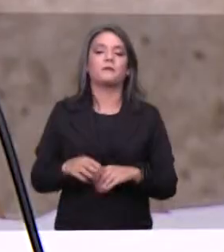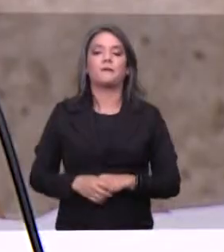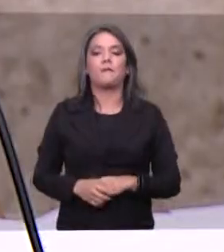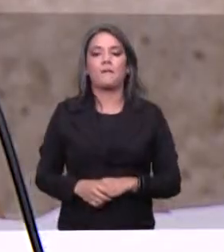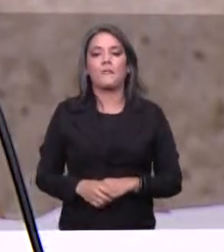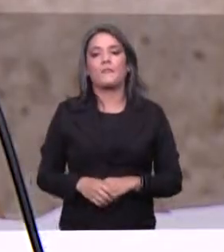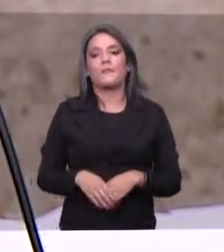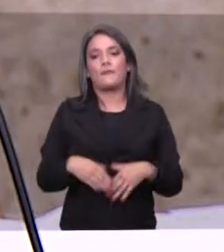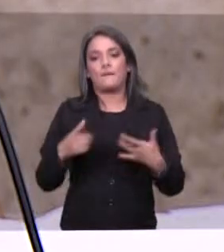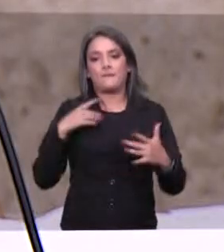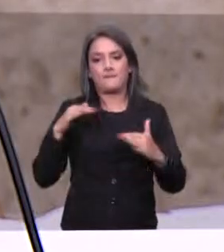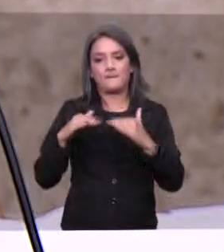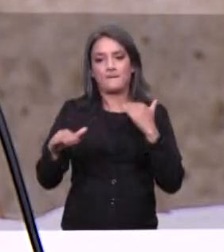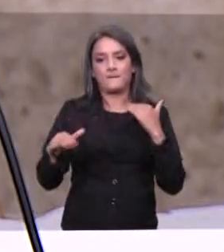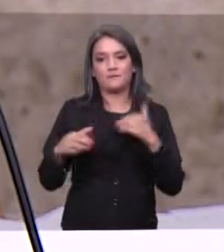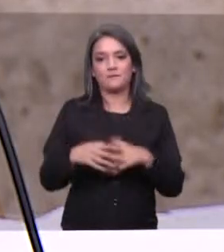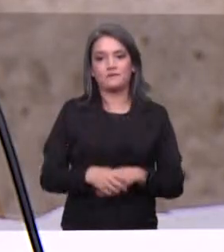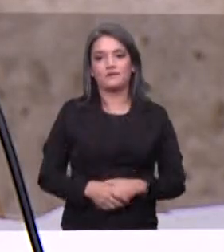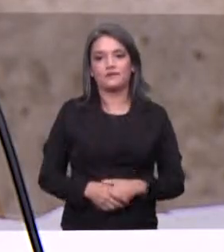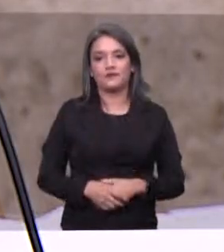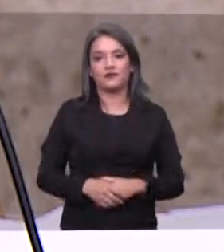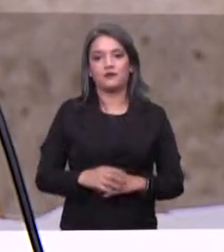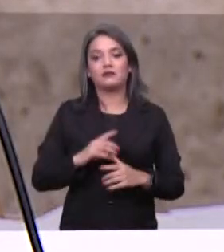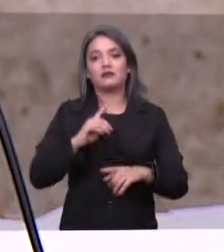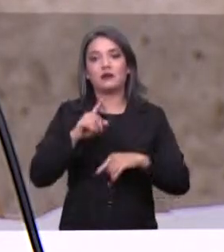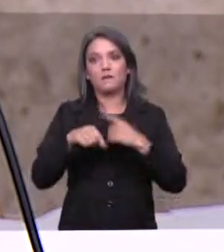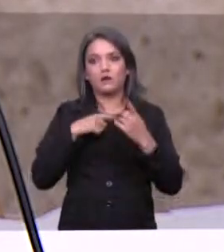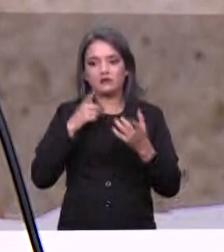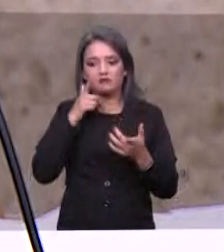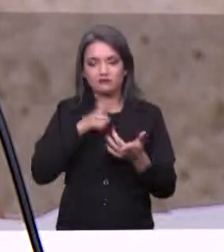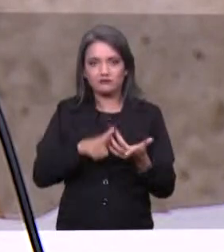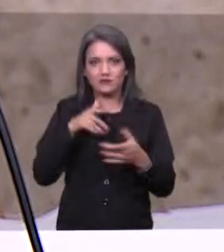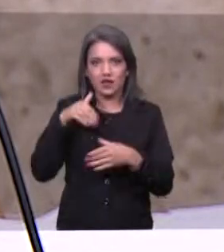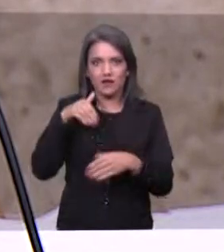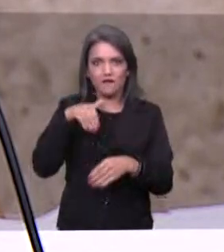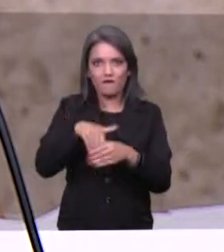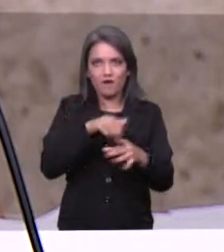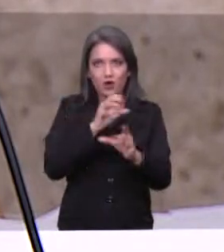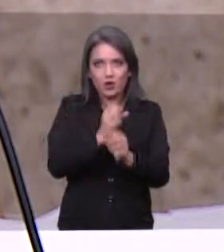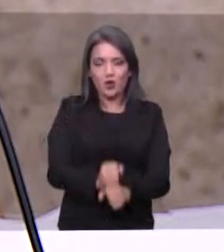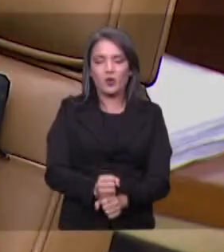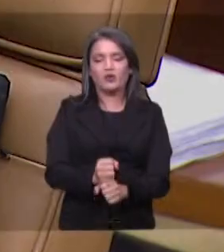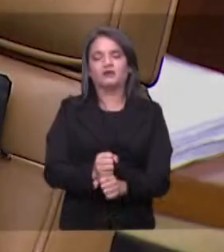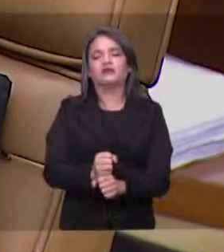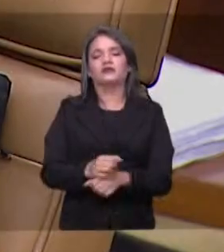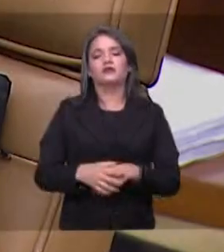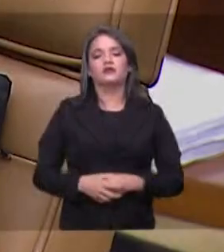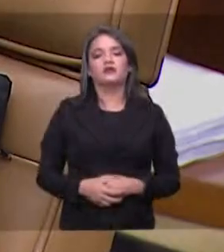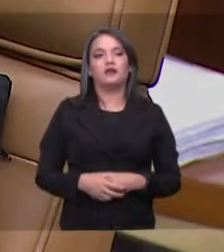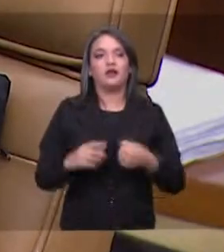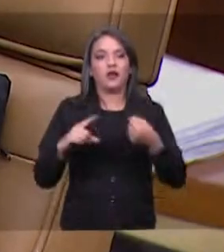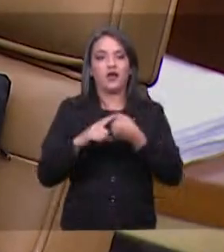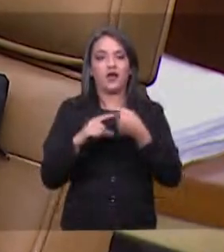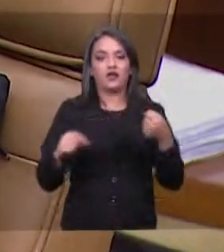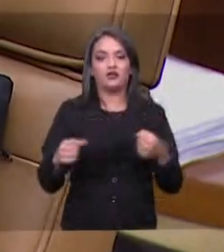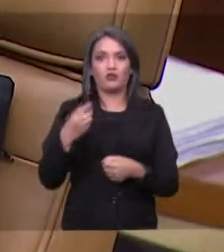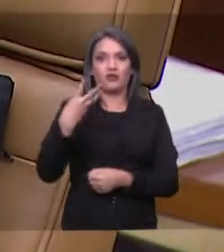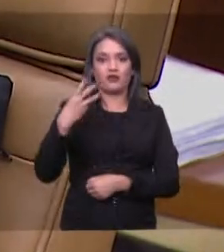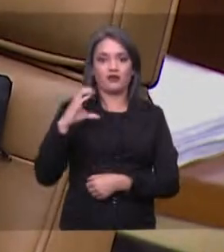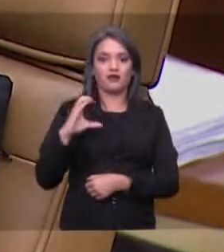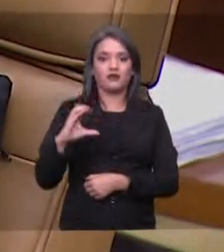divergência. É só para facilitar aqui para mim, senão... Agora, aqui, o artigo